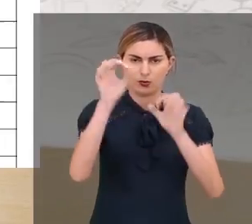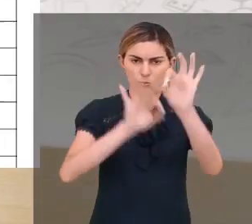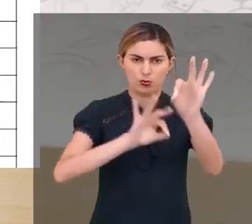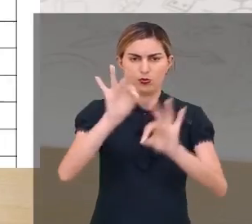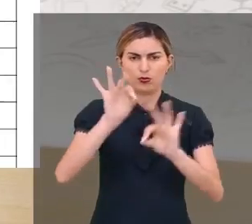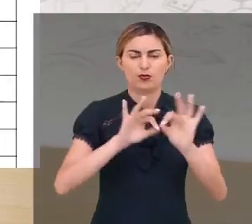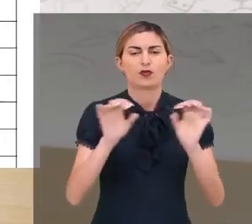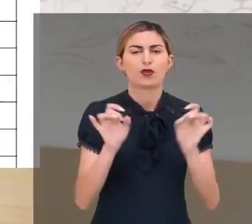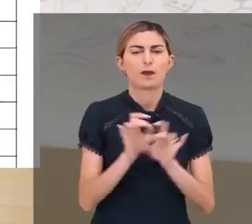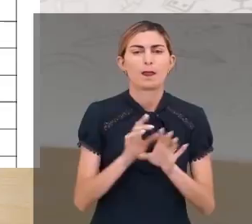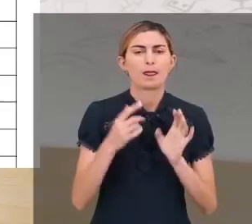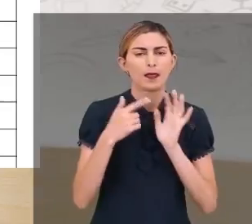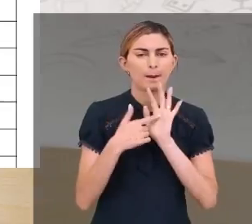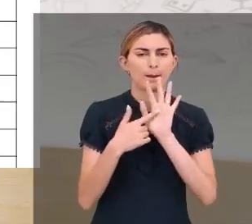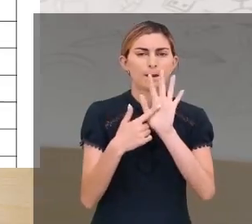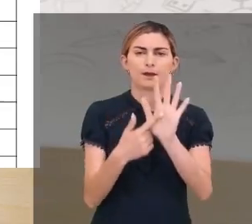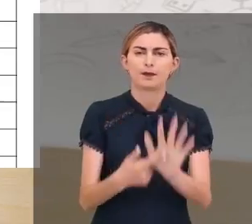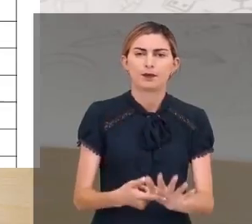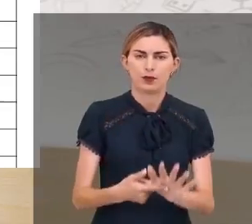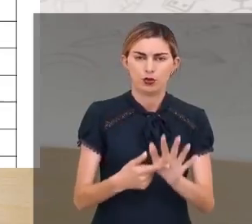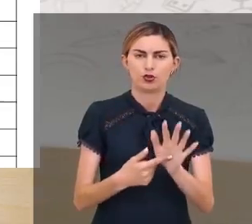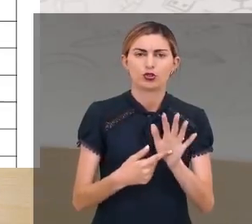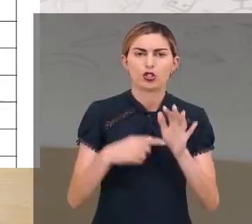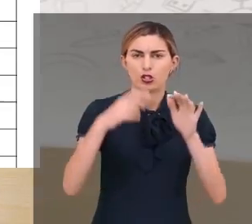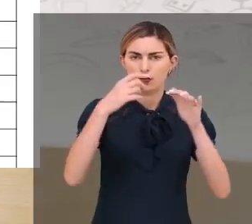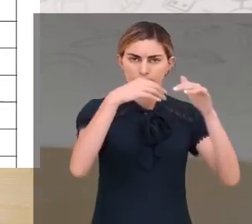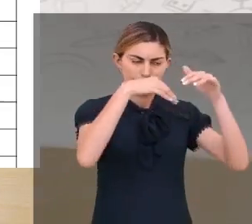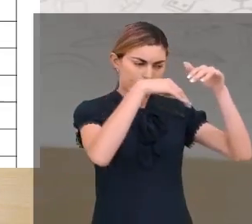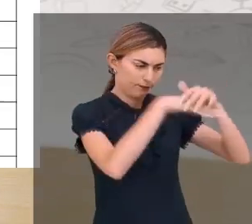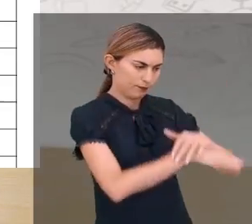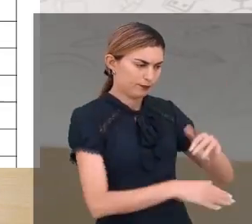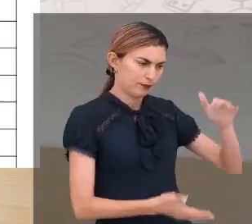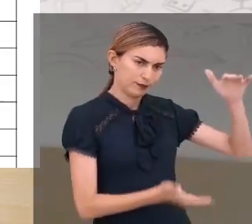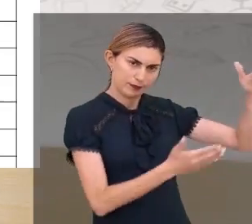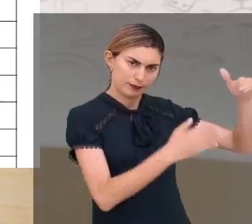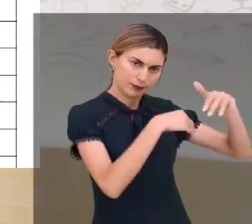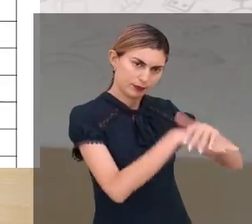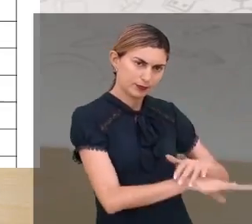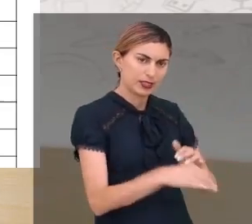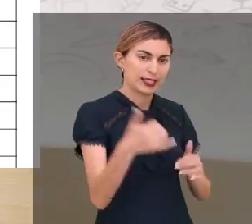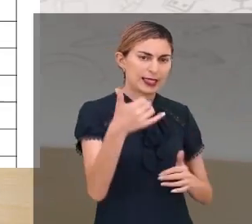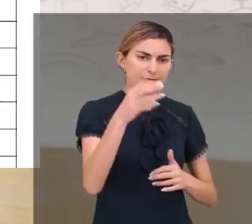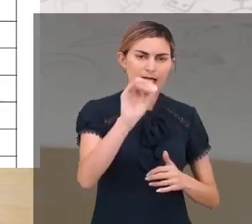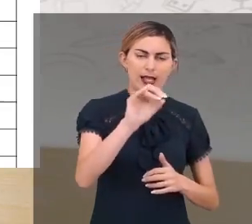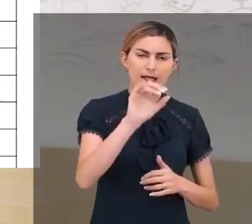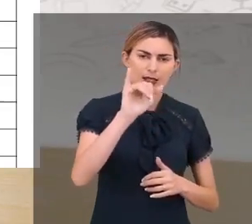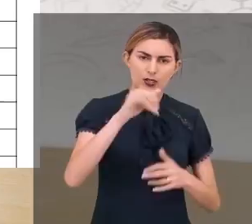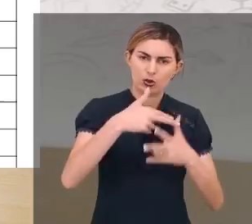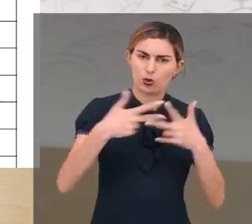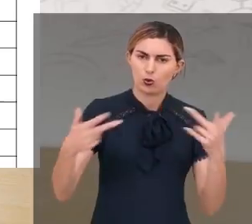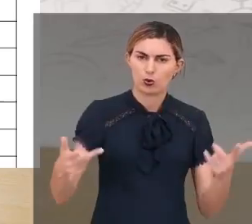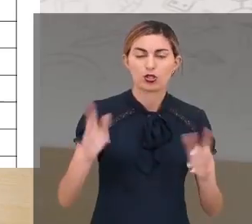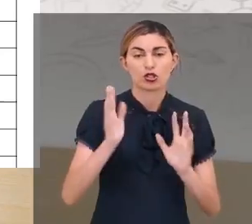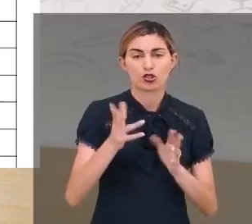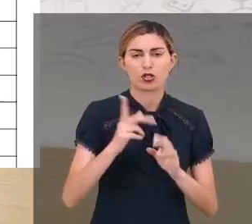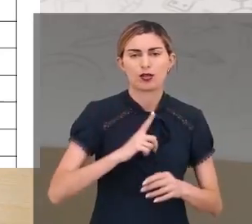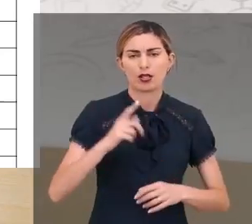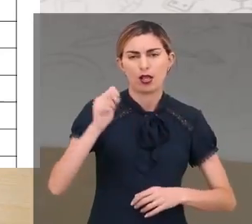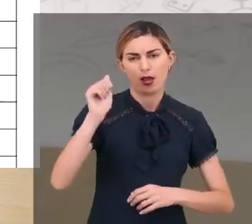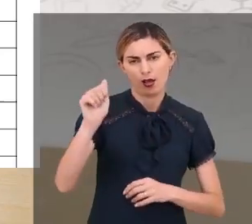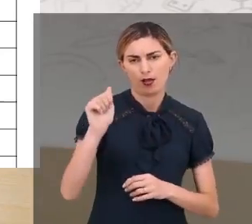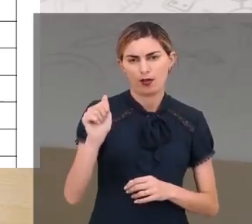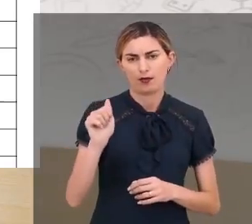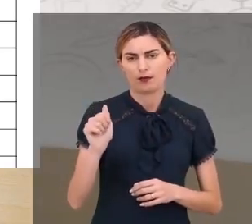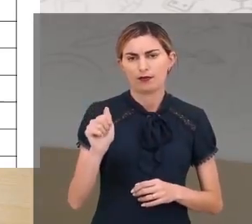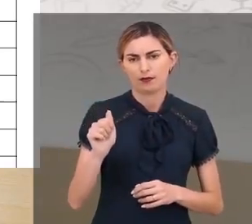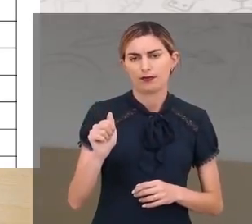já formada, dando a possibilidade de, no estoque com 10 itens, já termos aí o conhecimento de quais são os itens de